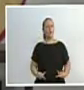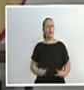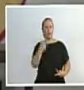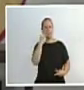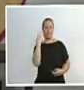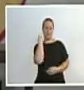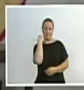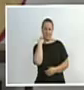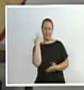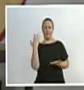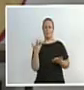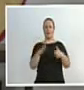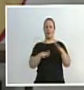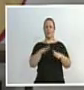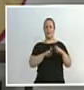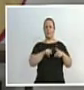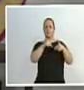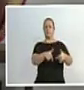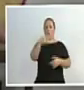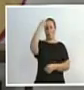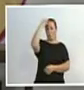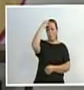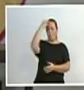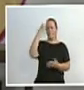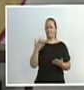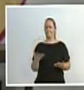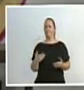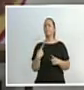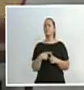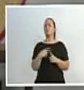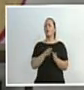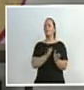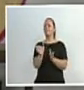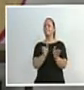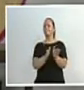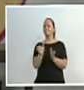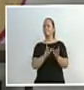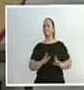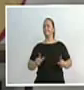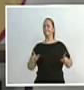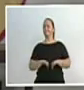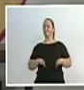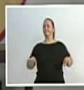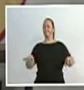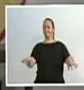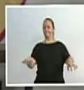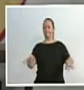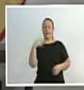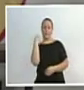e às vezes é ação, tem 2 vertentes bem distintas. A